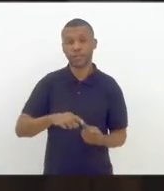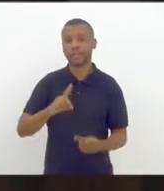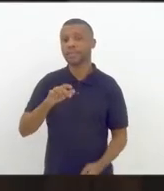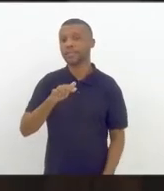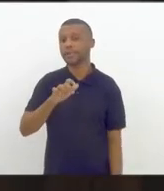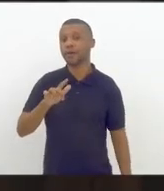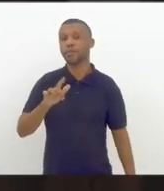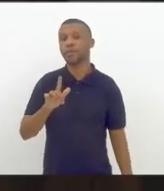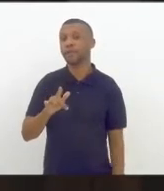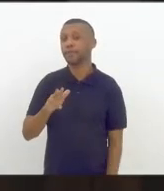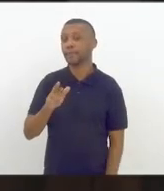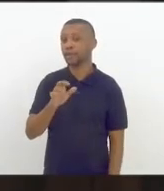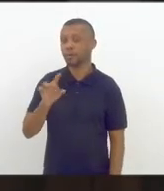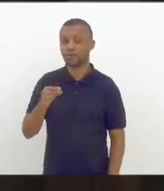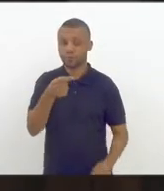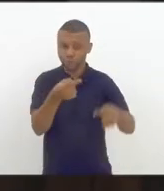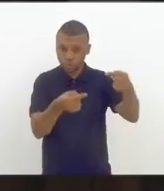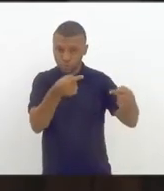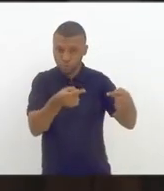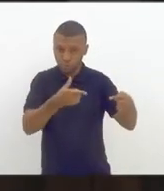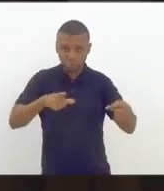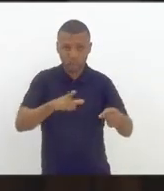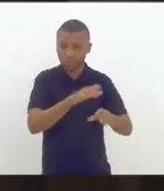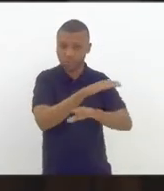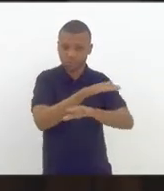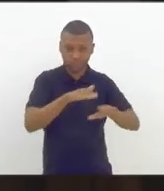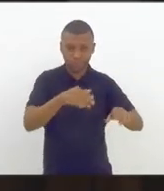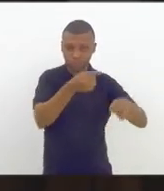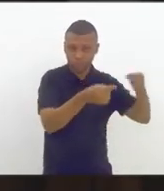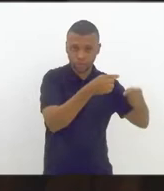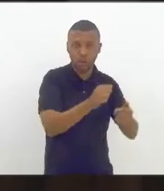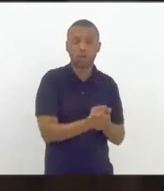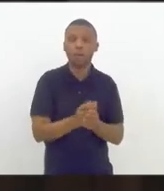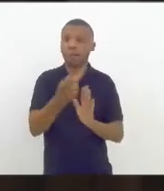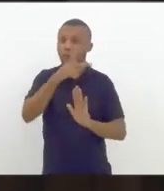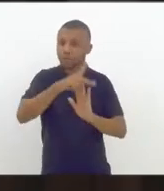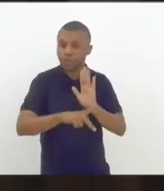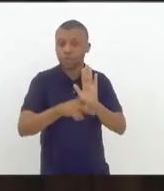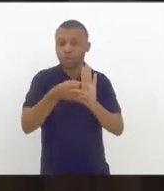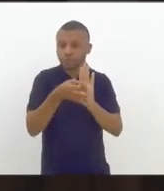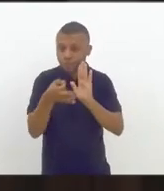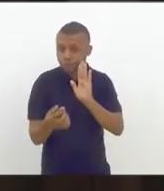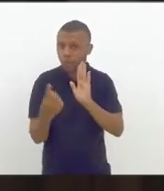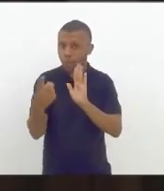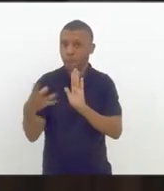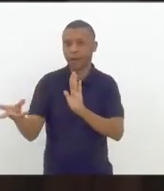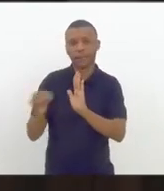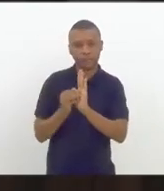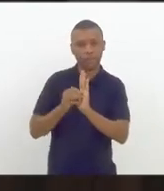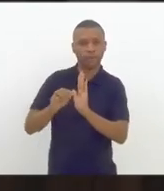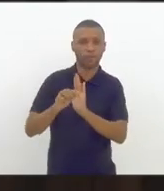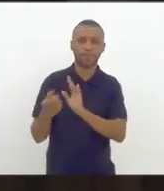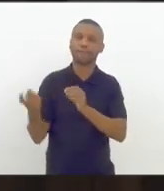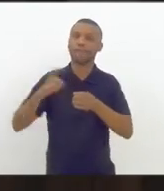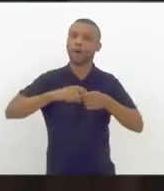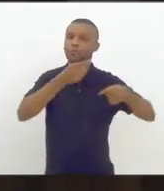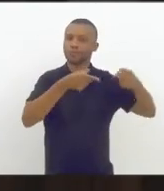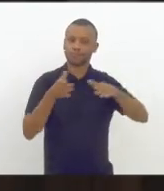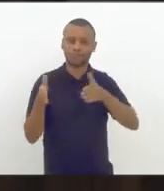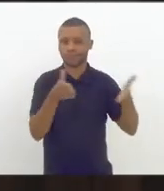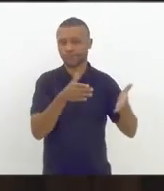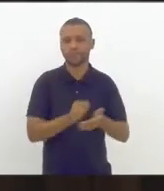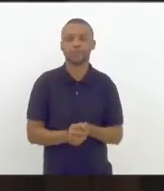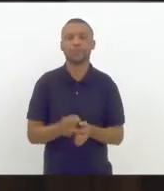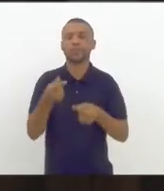encerra a discussão. Presente proposta recebeu uma emenda e retorna às comissões. Em discussão única, projeto de